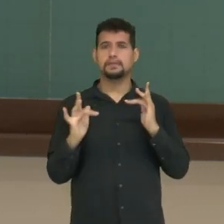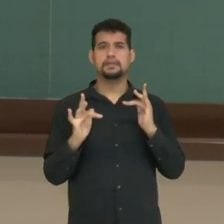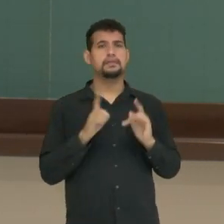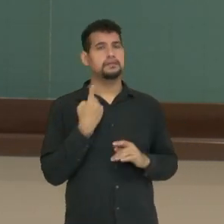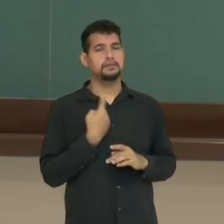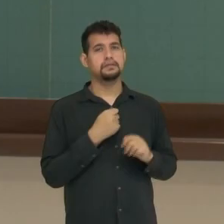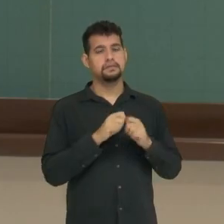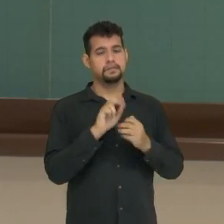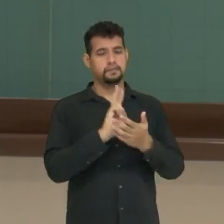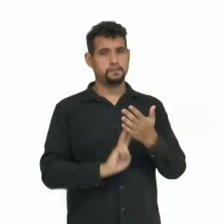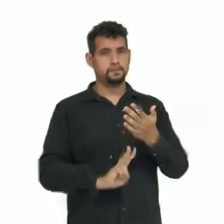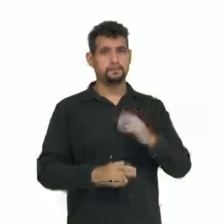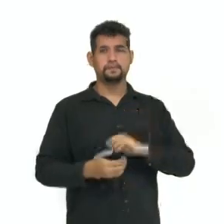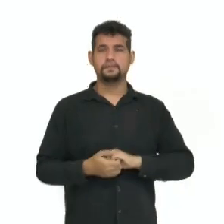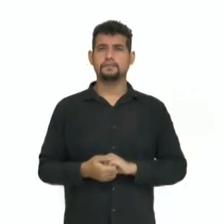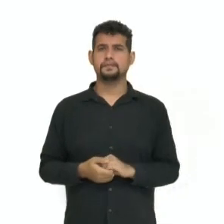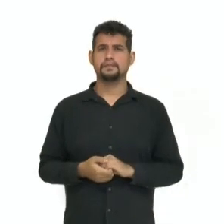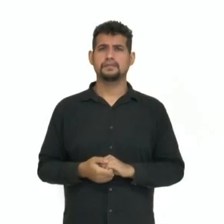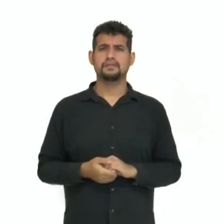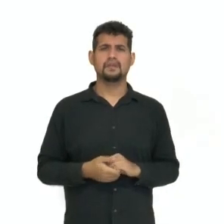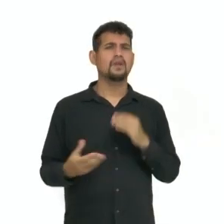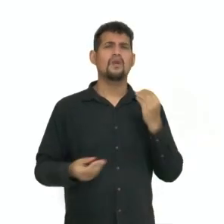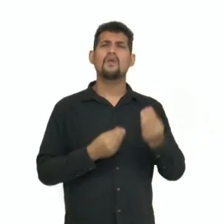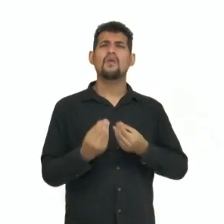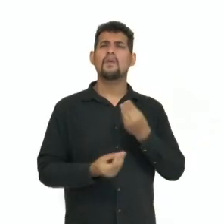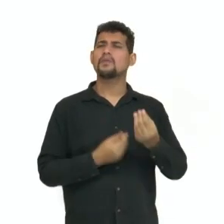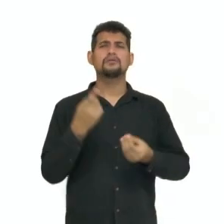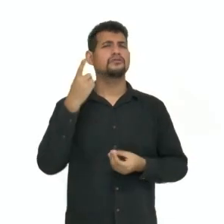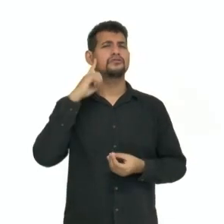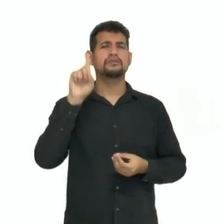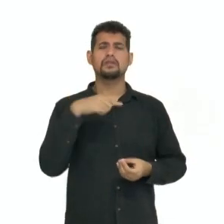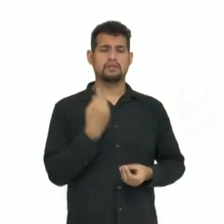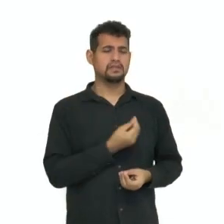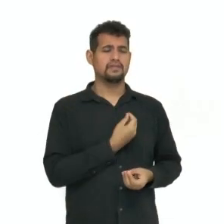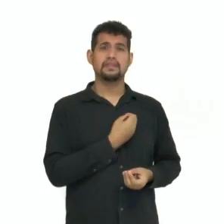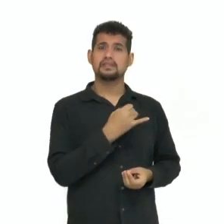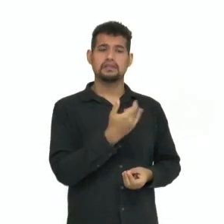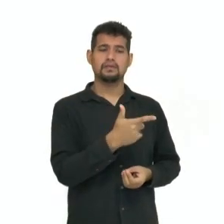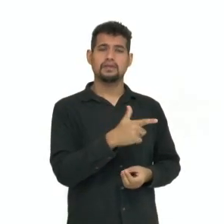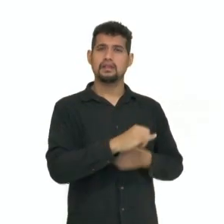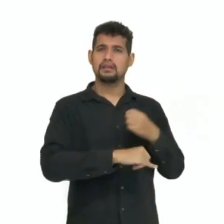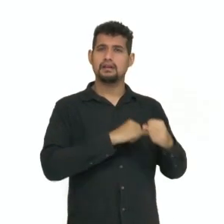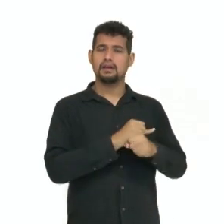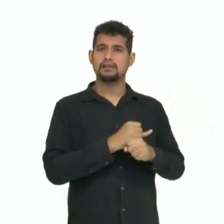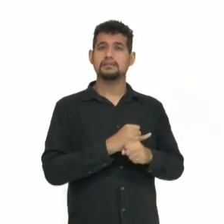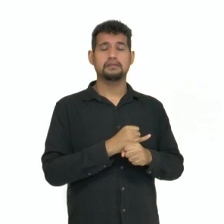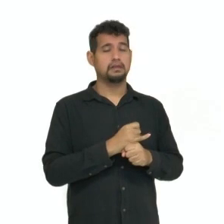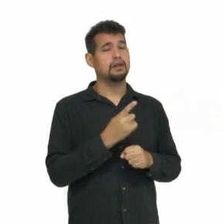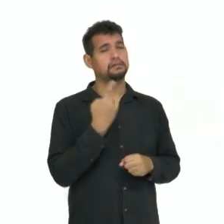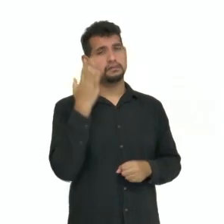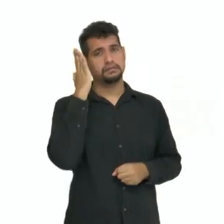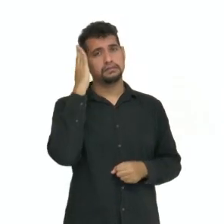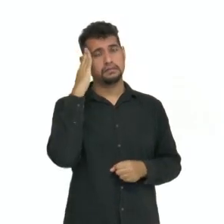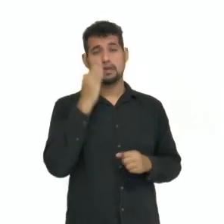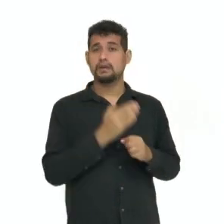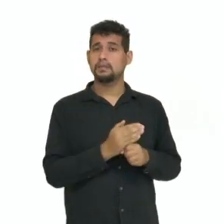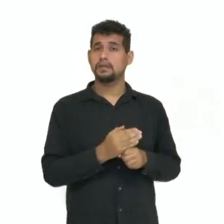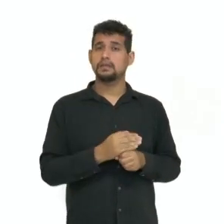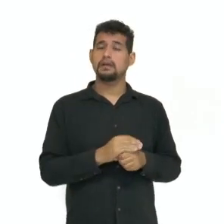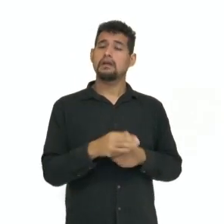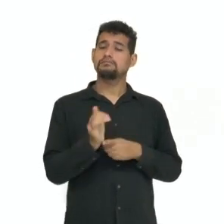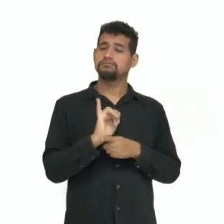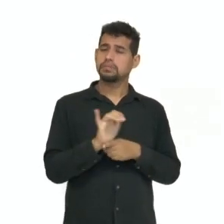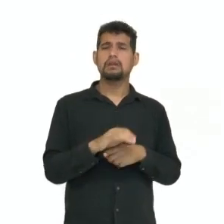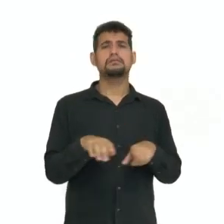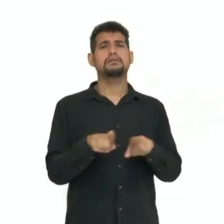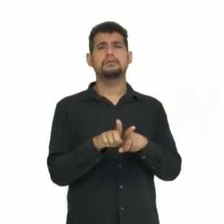Seguimos com a leitura. Como seria um dia em nossa vida sem a internet? Sabemos que a mídia, como rádio e